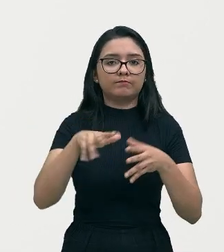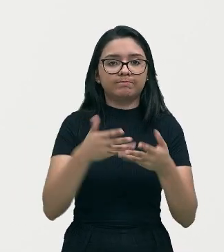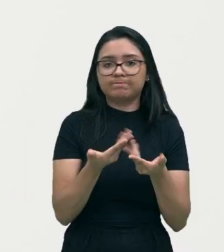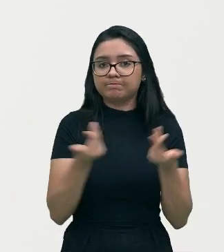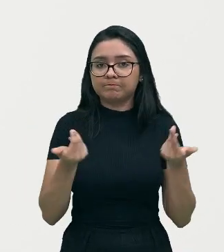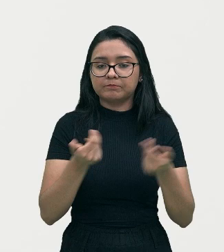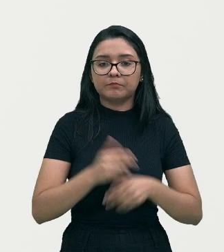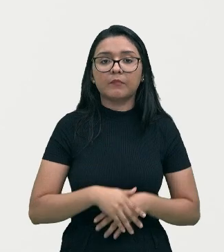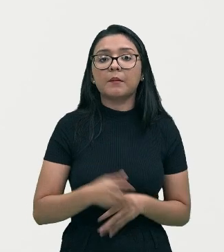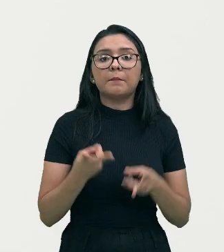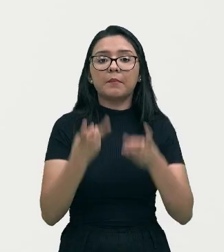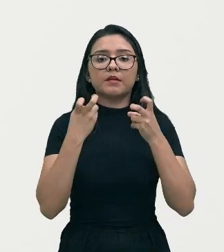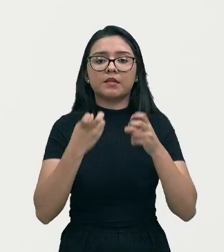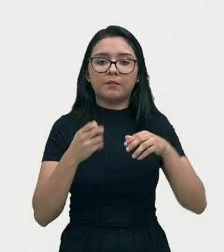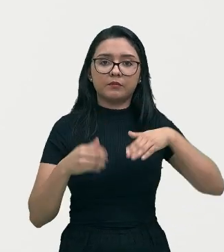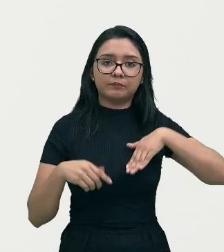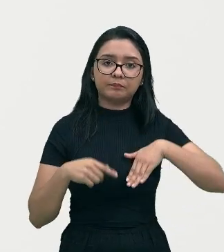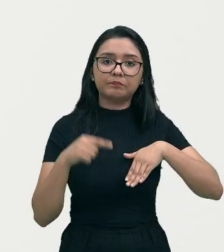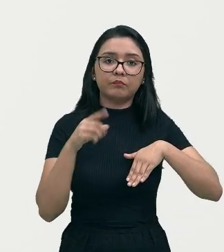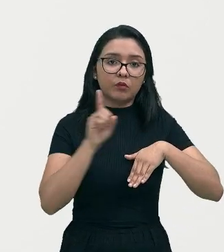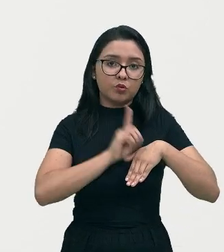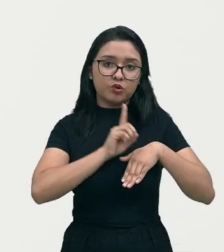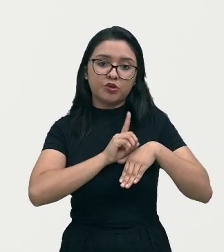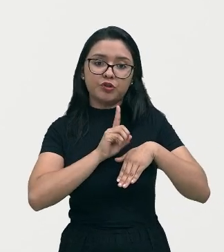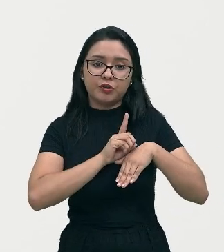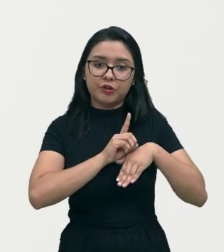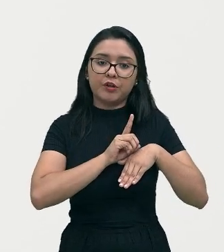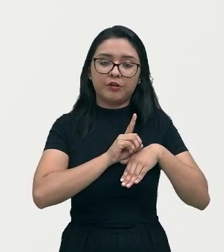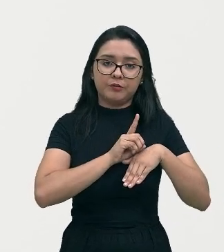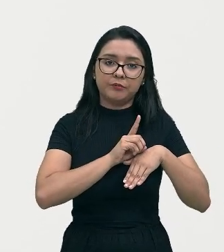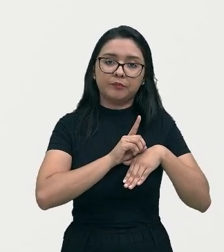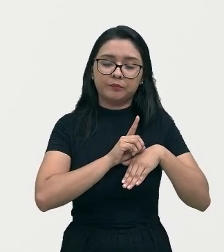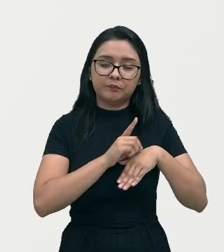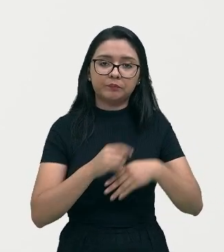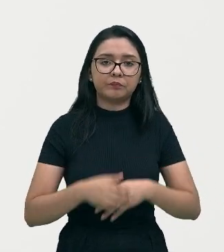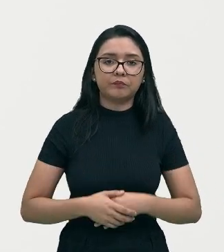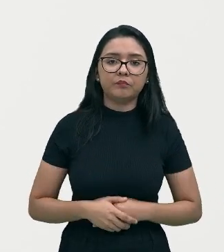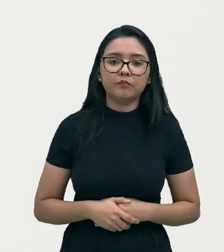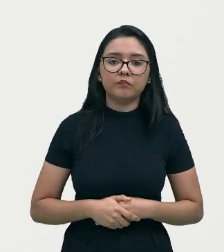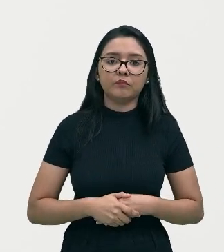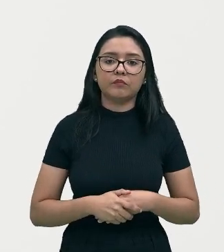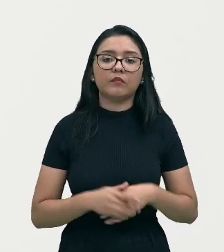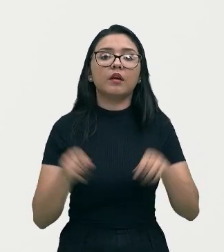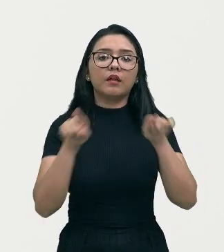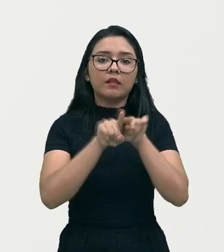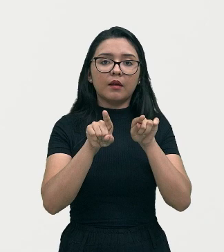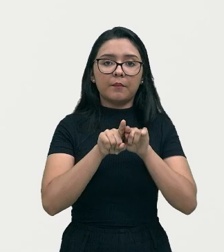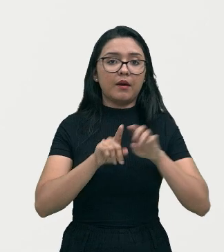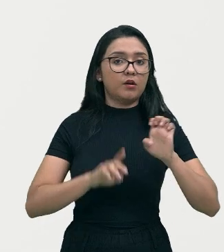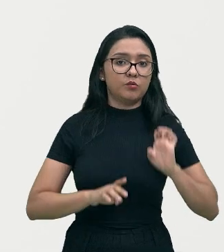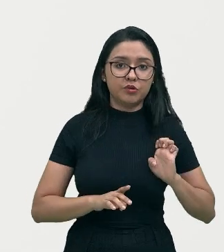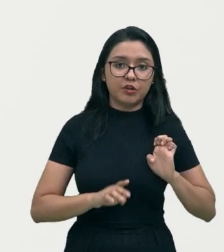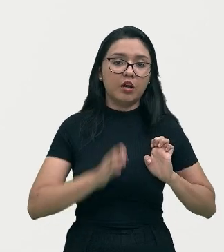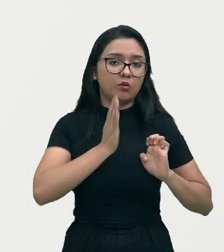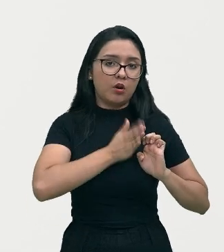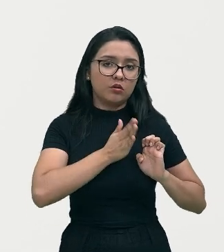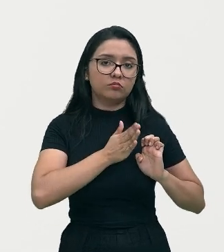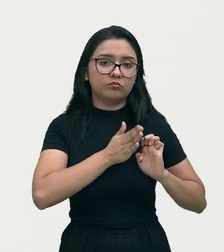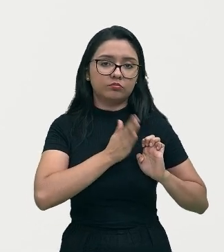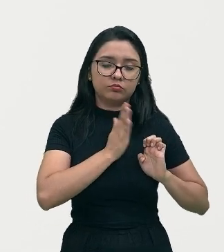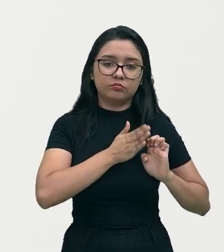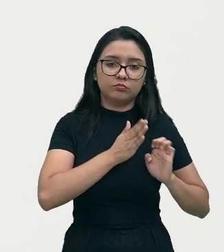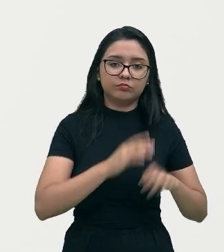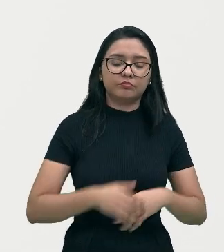que o átrio direito só vai se comunicar com o ventrículo direito e o átrio esquerdo só se comunica com o